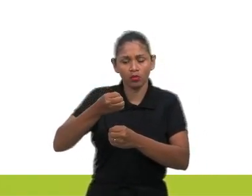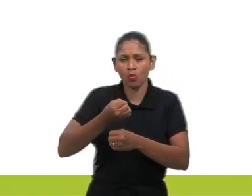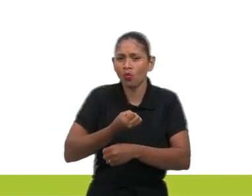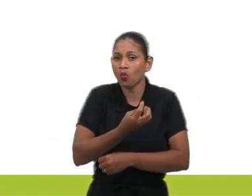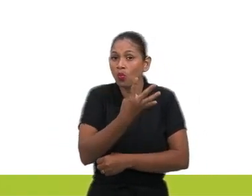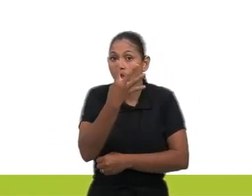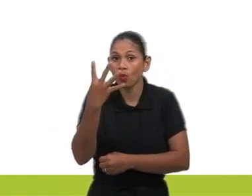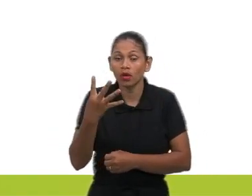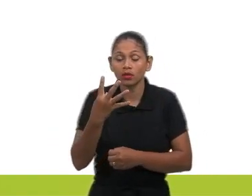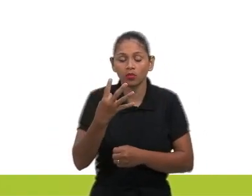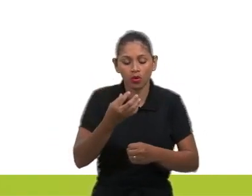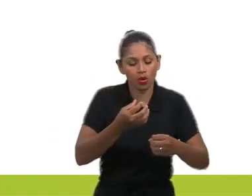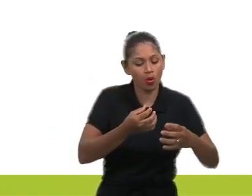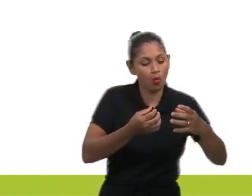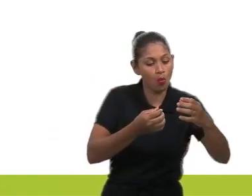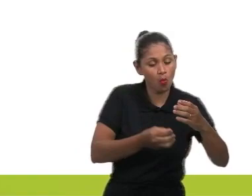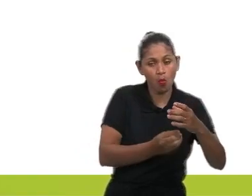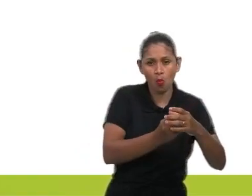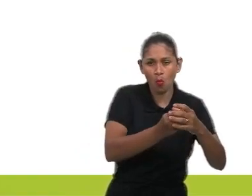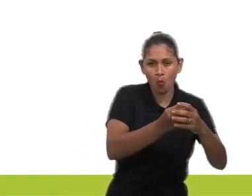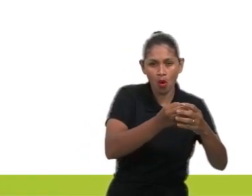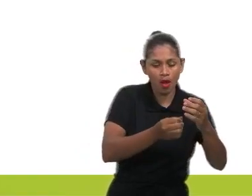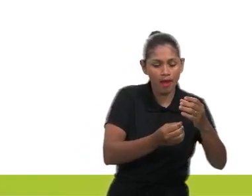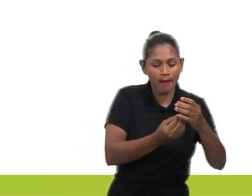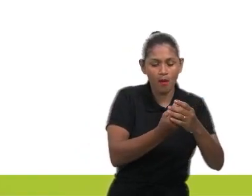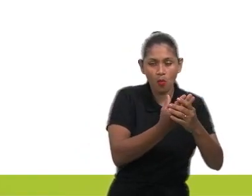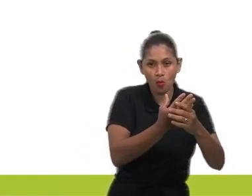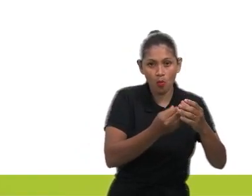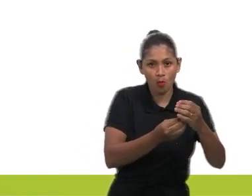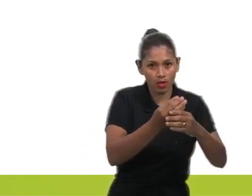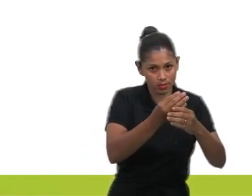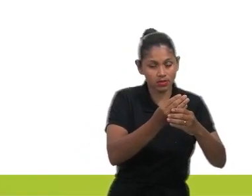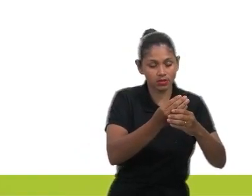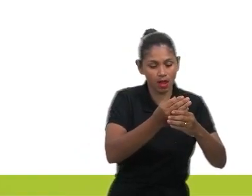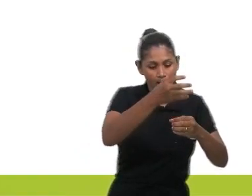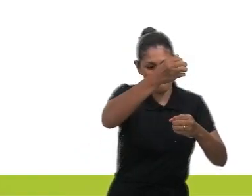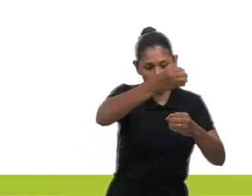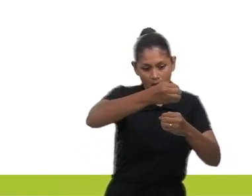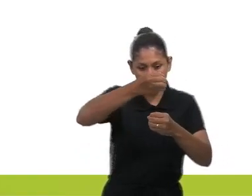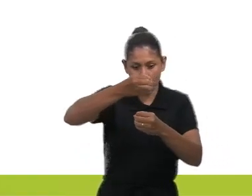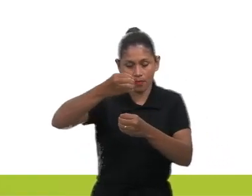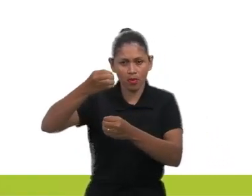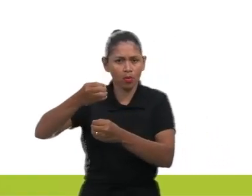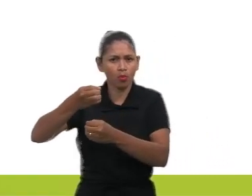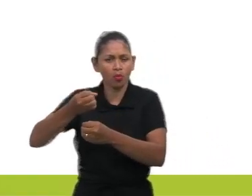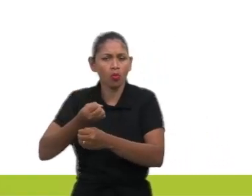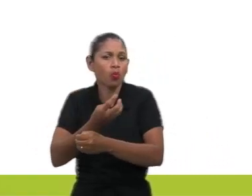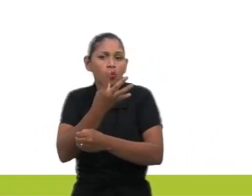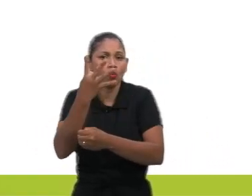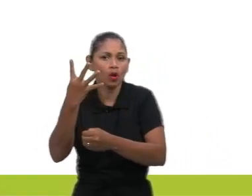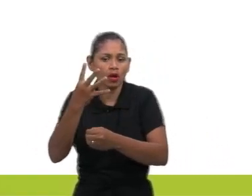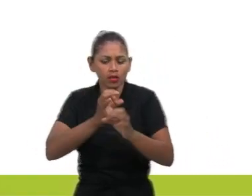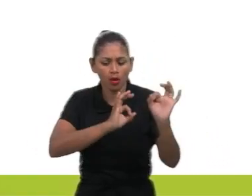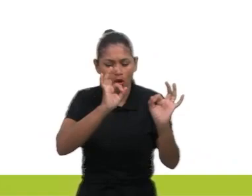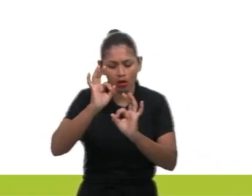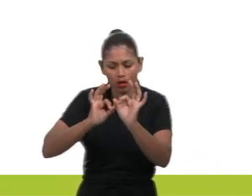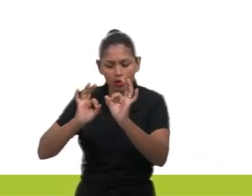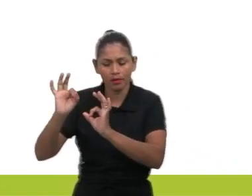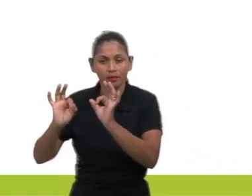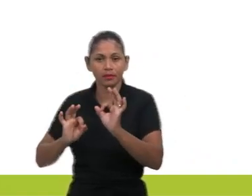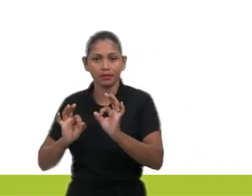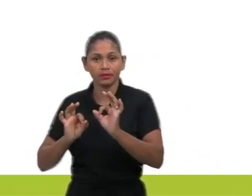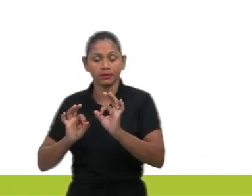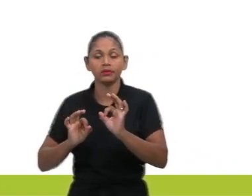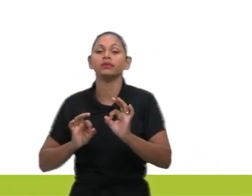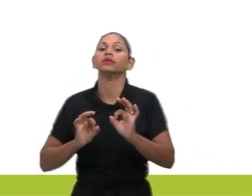posso formar uma casquinha com 2 bolas? Percebe que é a frase, quantas maneiras eu posso formar uma casquinha com 2 bolas? Então, eu estou utilizando o